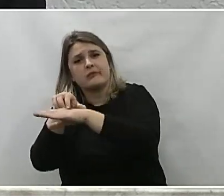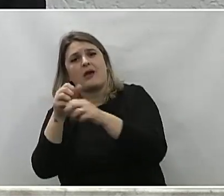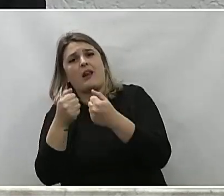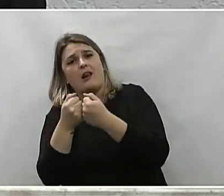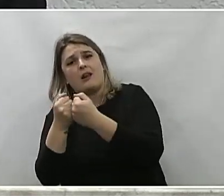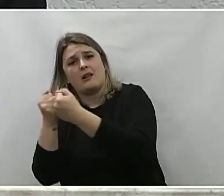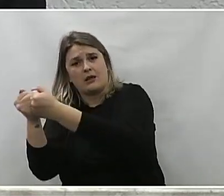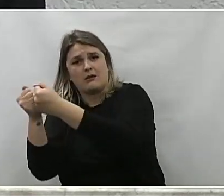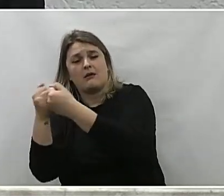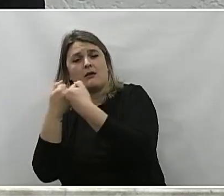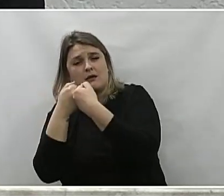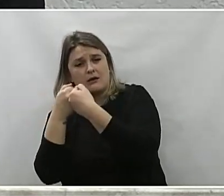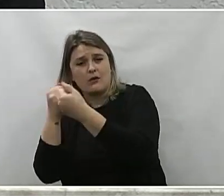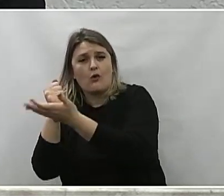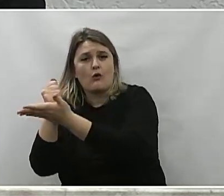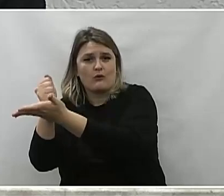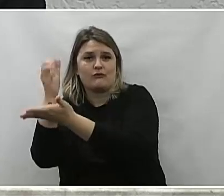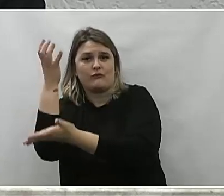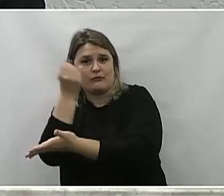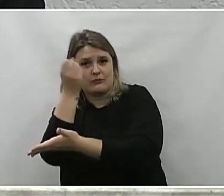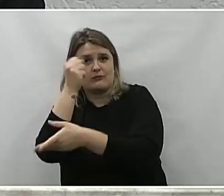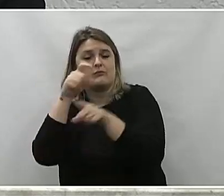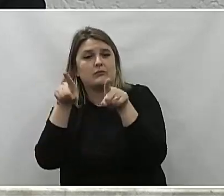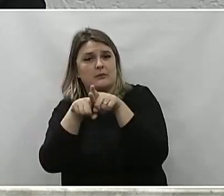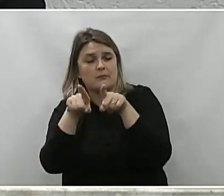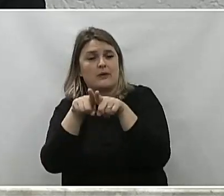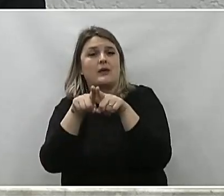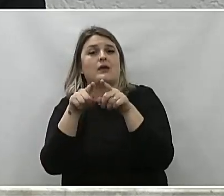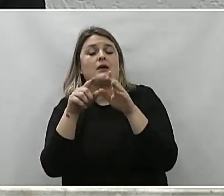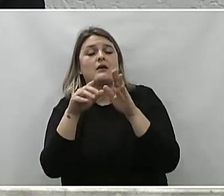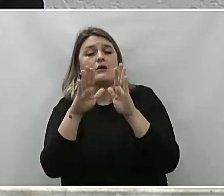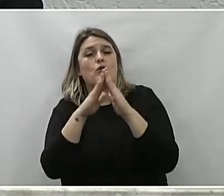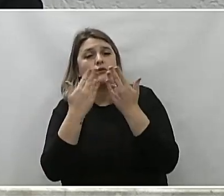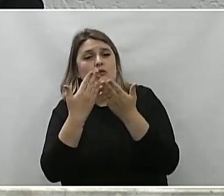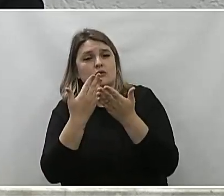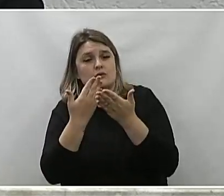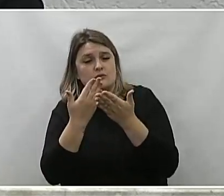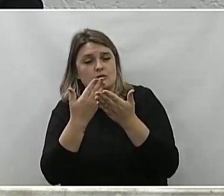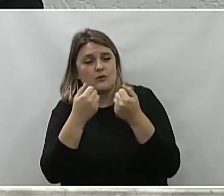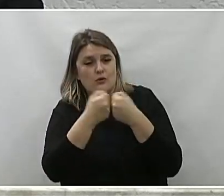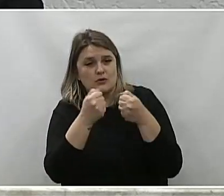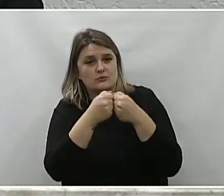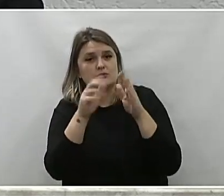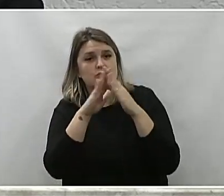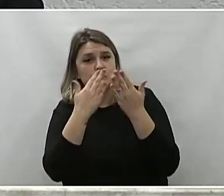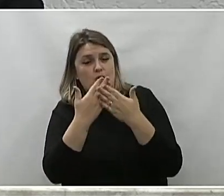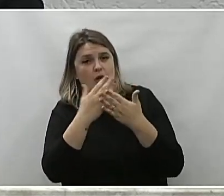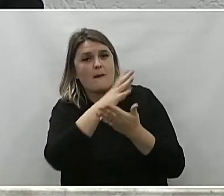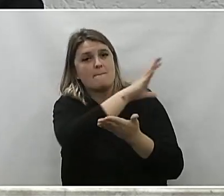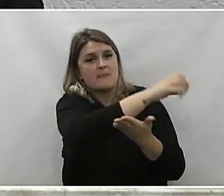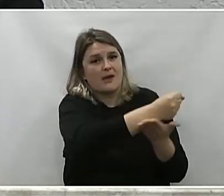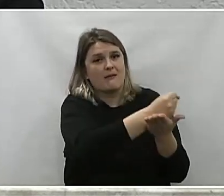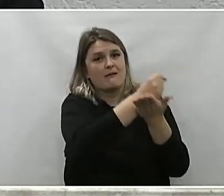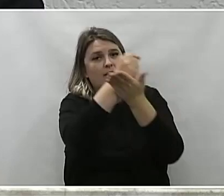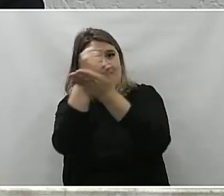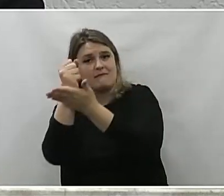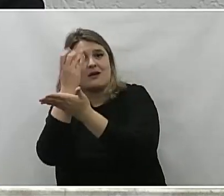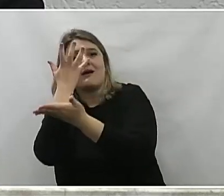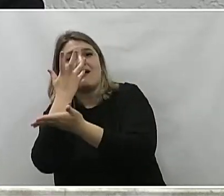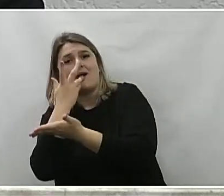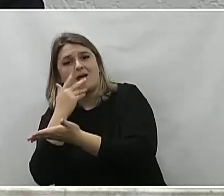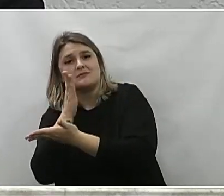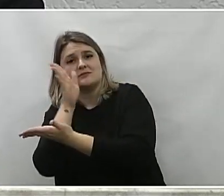de leite bem como é a estrada utilizada pelo transporte escolar nesse sentido você faz necessário a sua manutenção